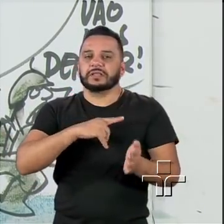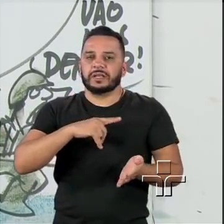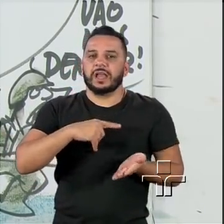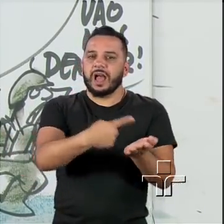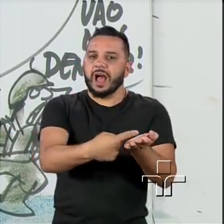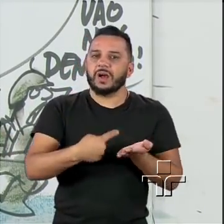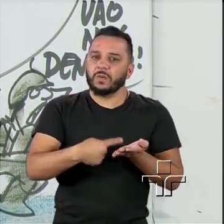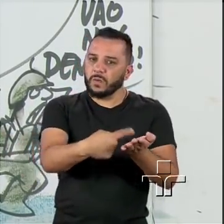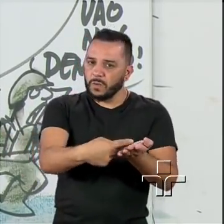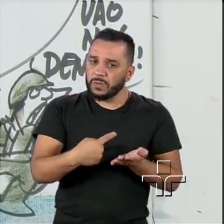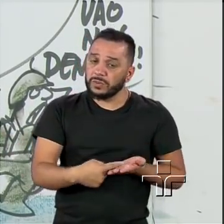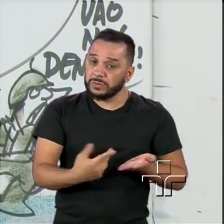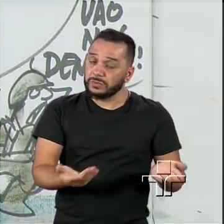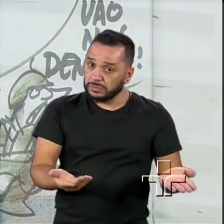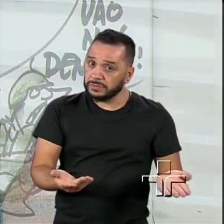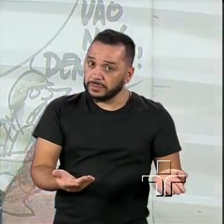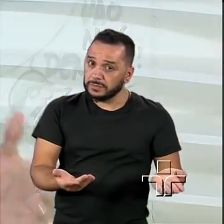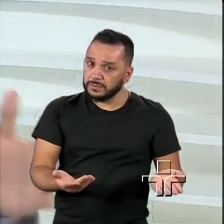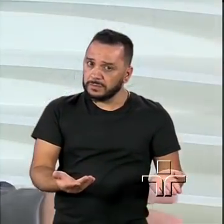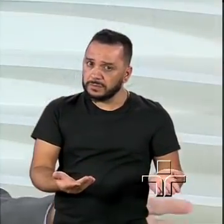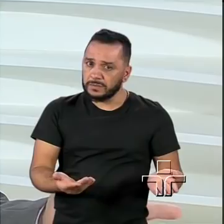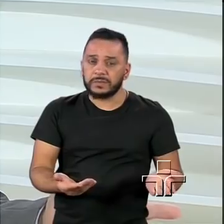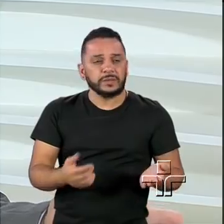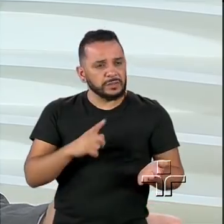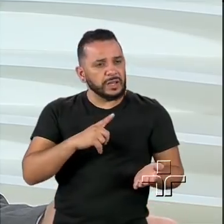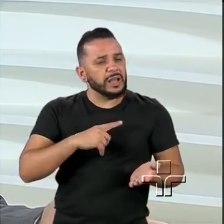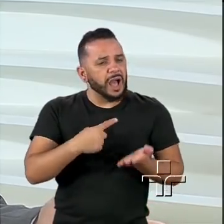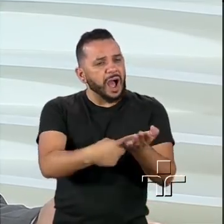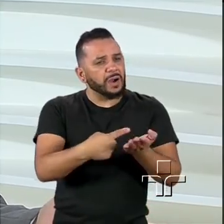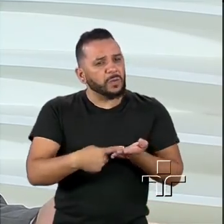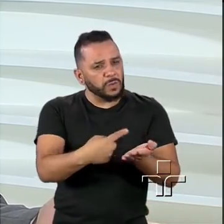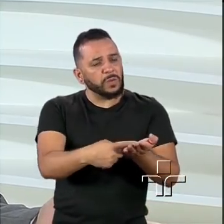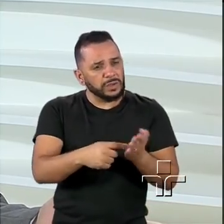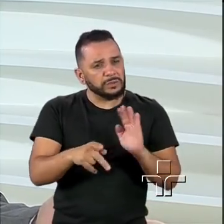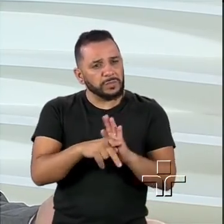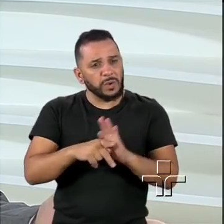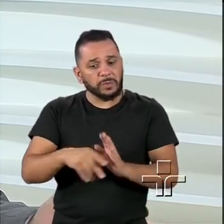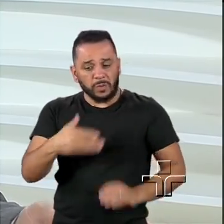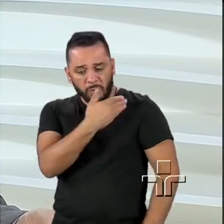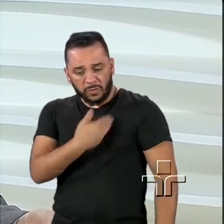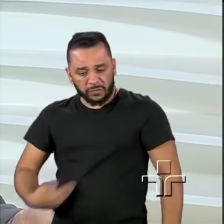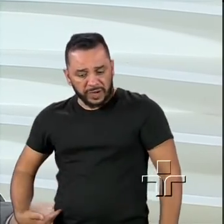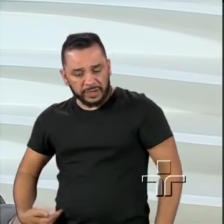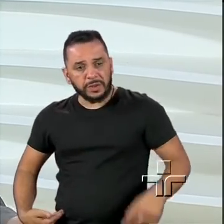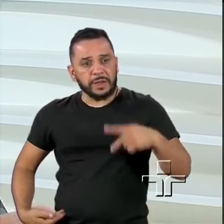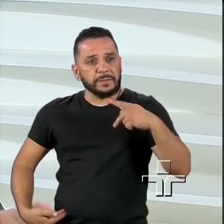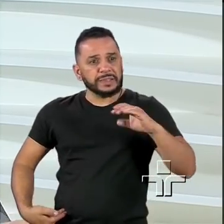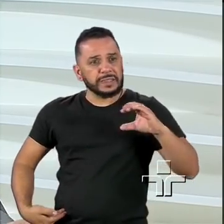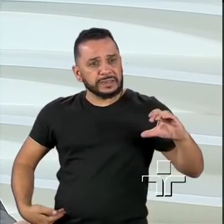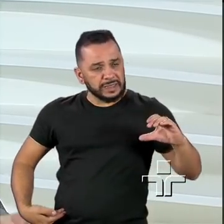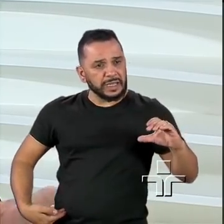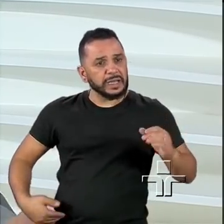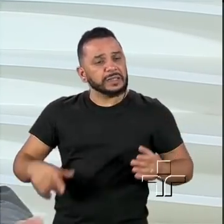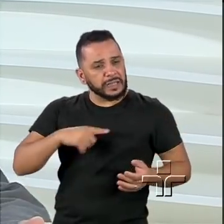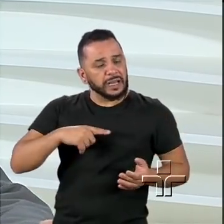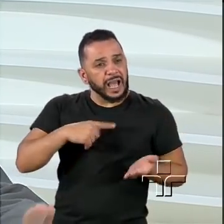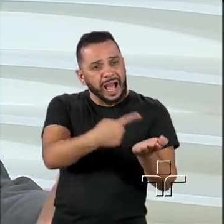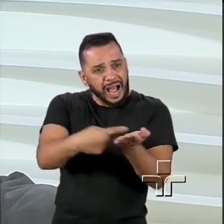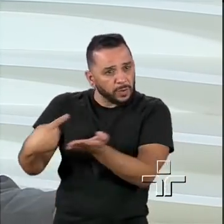É público. Um acordo? Acordo público PCC. Ou seja, o negócio do PCC é vender droga.